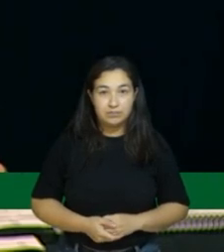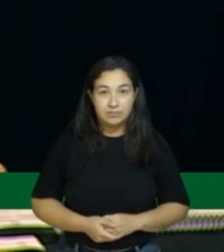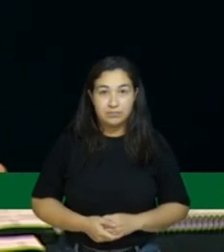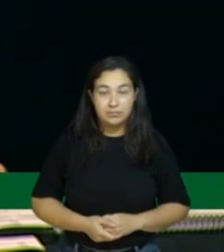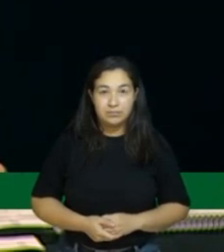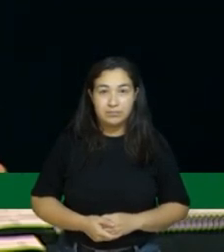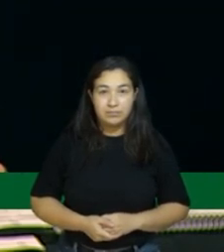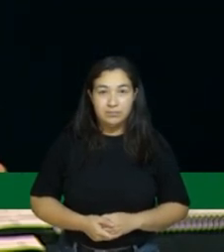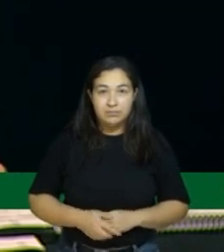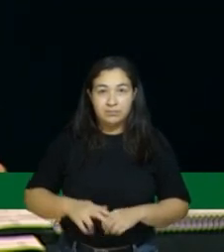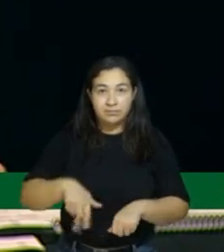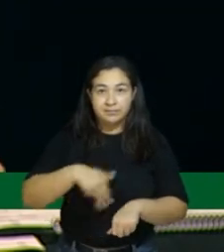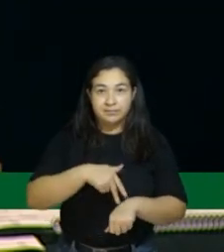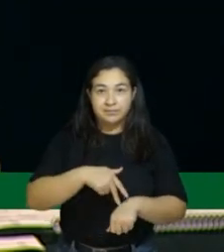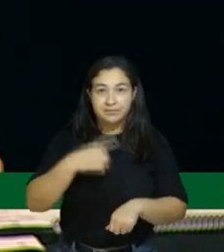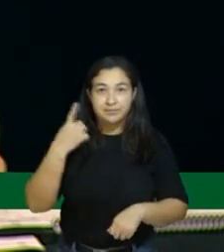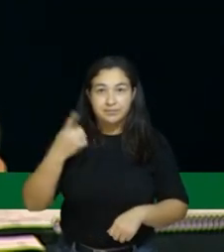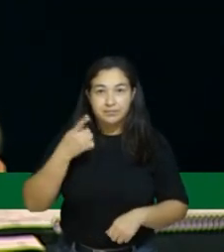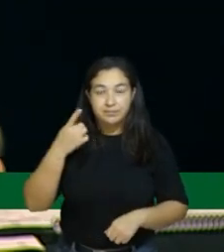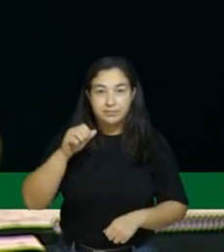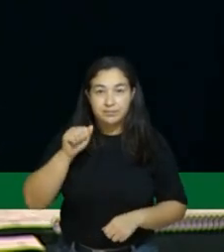com a palavra Deputado